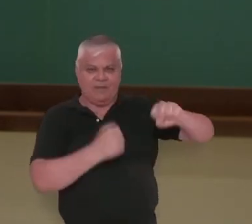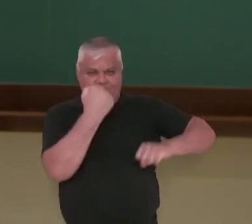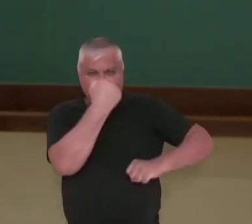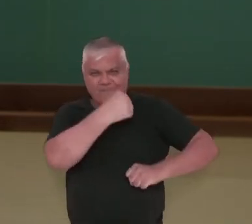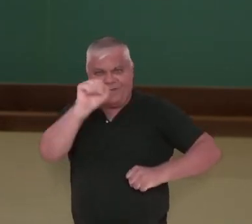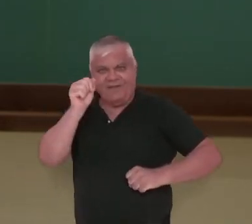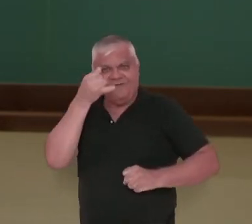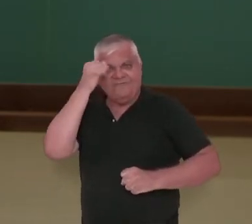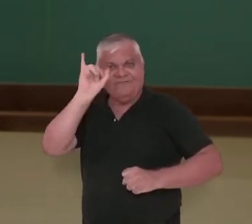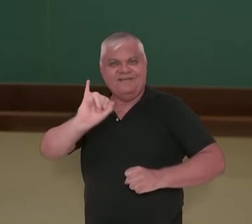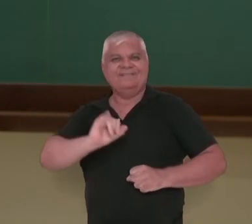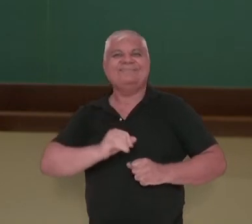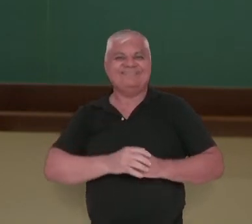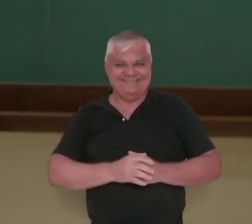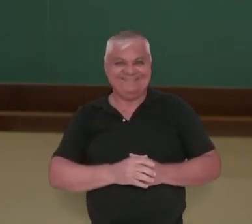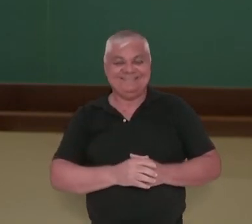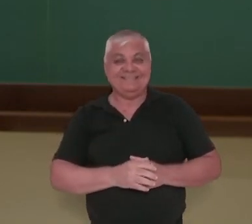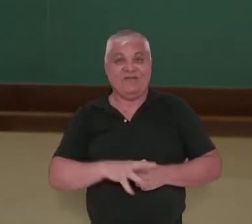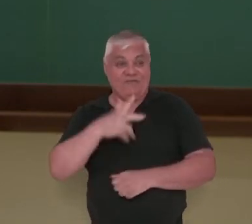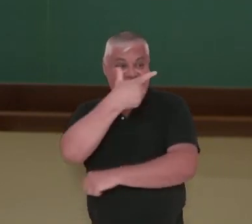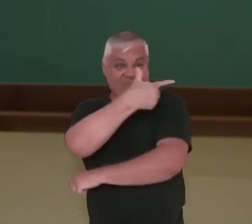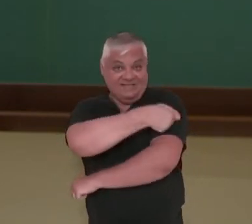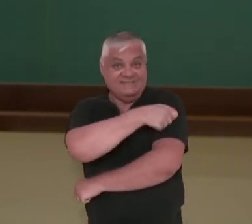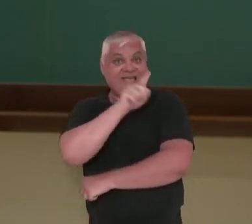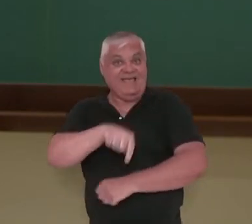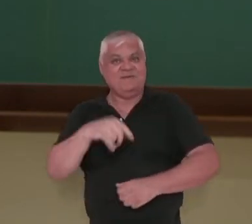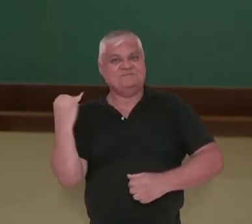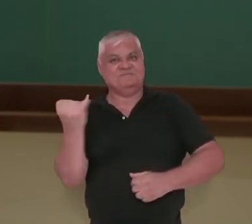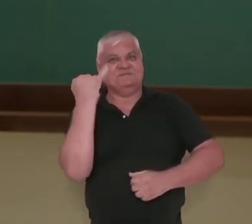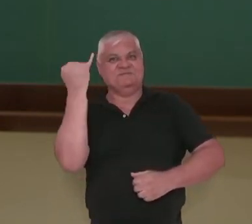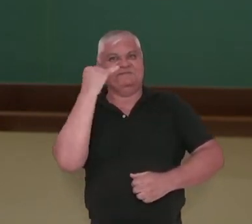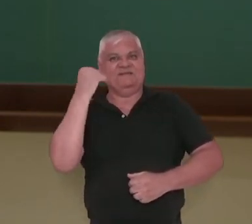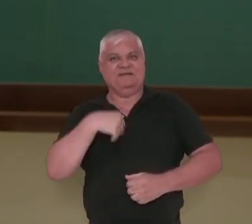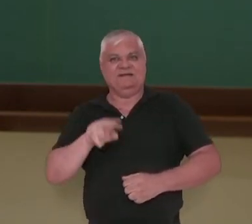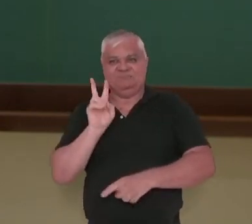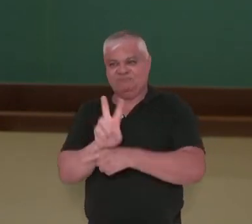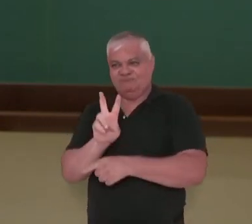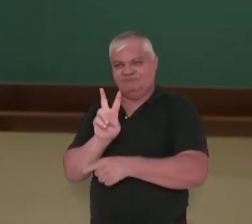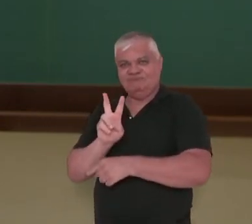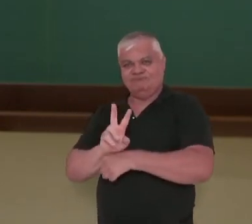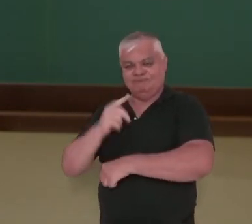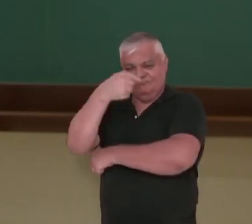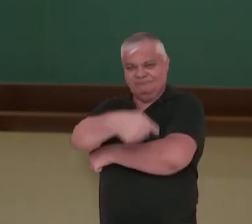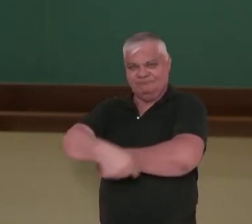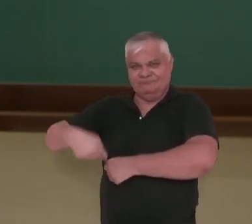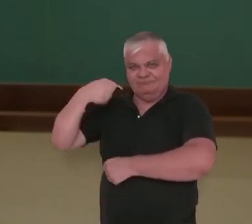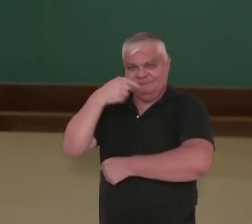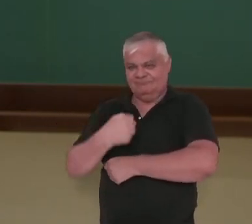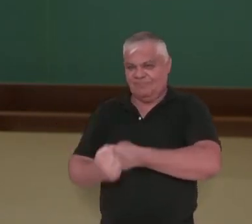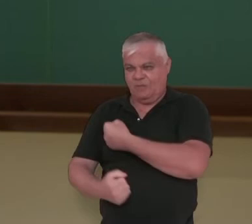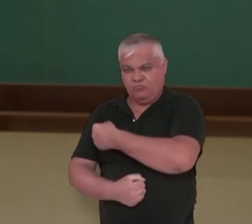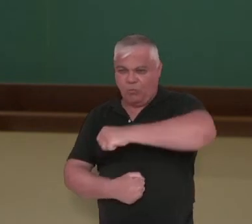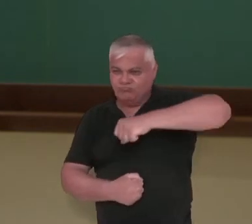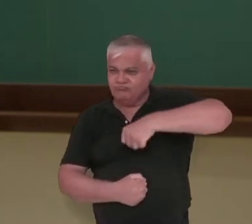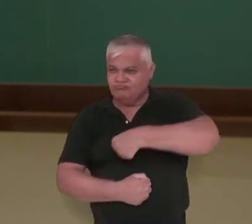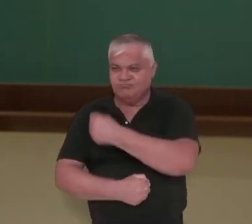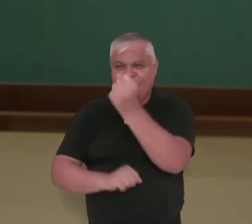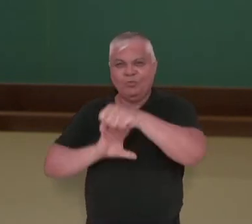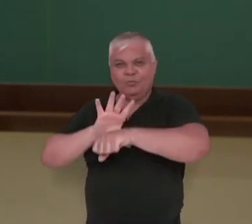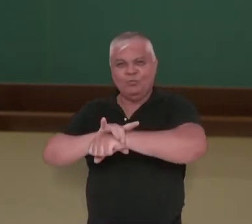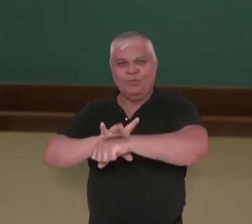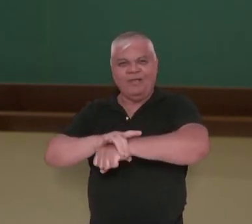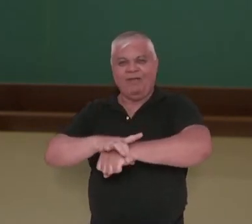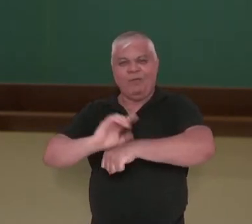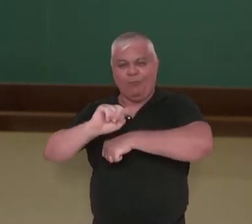chega até você. Então a vacina é uma medida de prevenção bastante eficaz, ajudando a gente a perpetuar ali a nossa